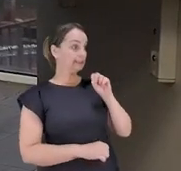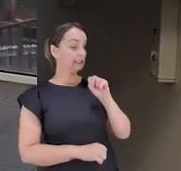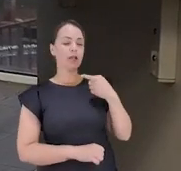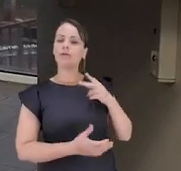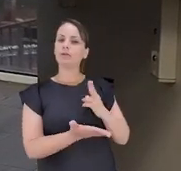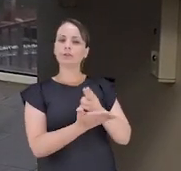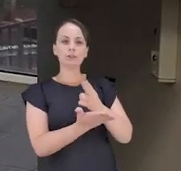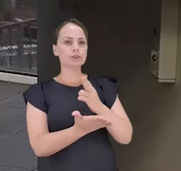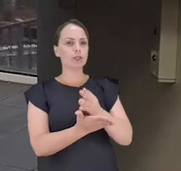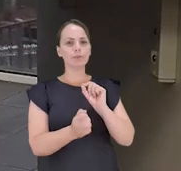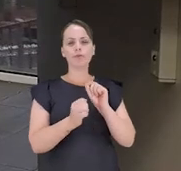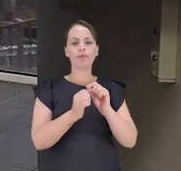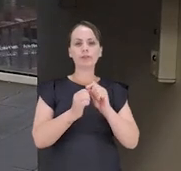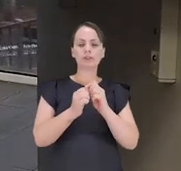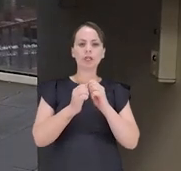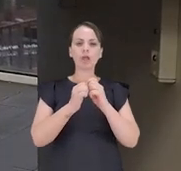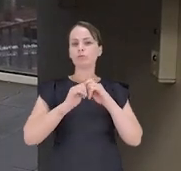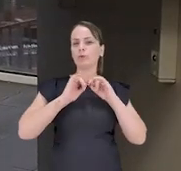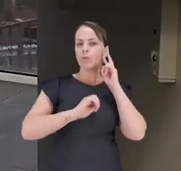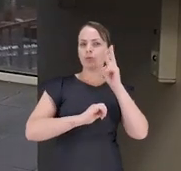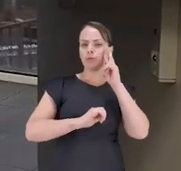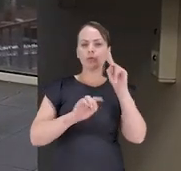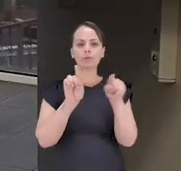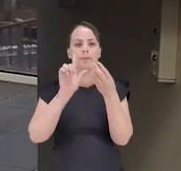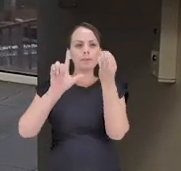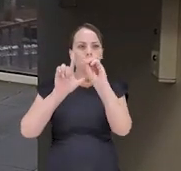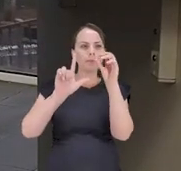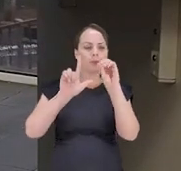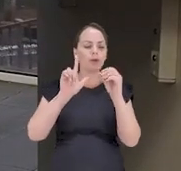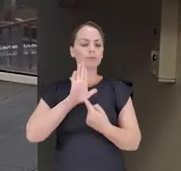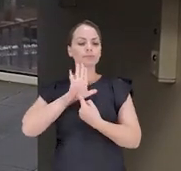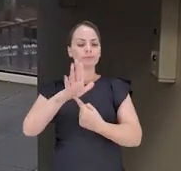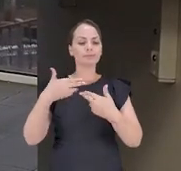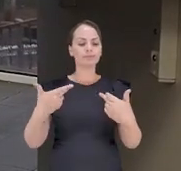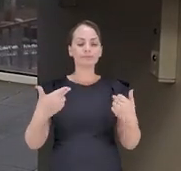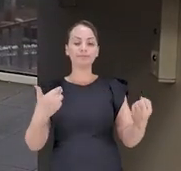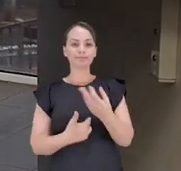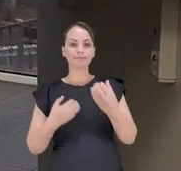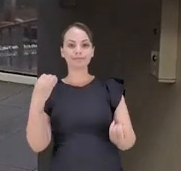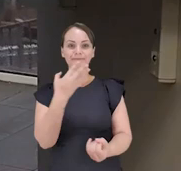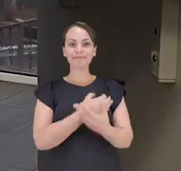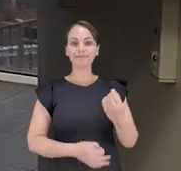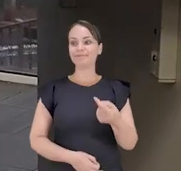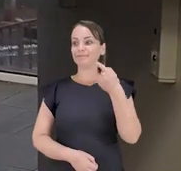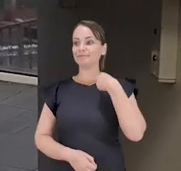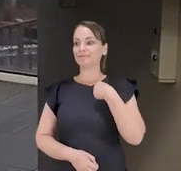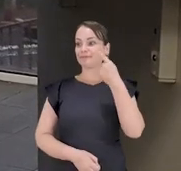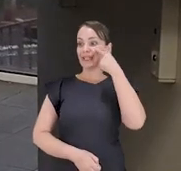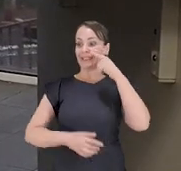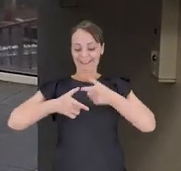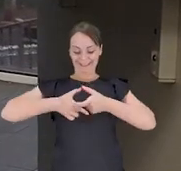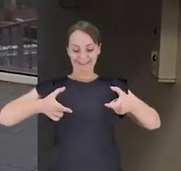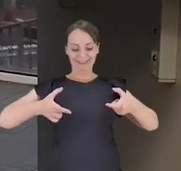eu tô sempre ativa nos stories, nos posts, sempre. Sempre tô mostrando coisas novas, variedades de slime. Tá aqui, ó.